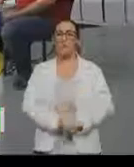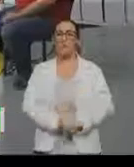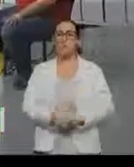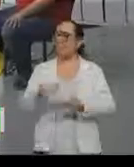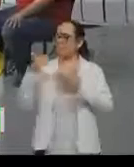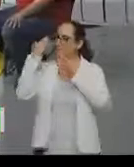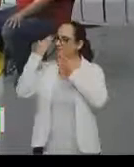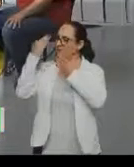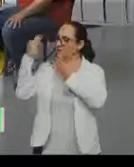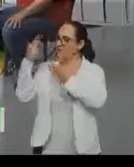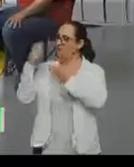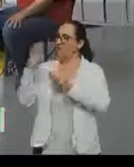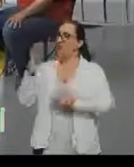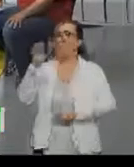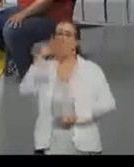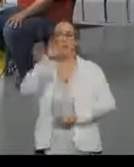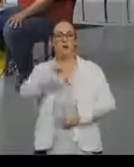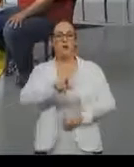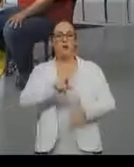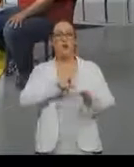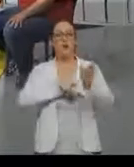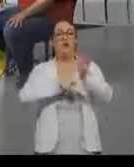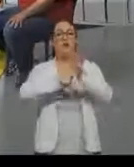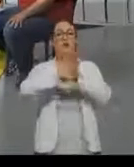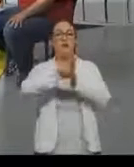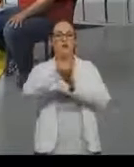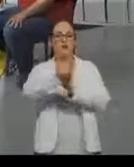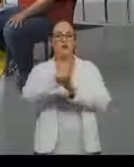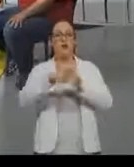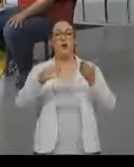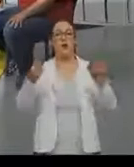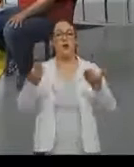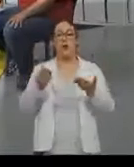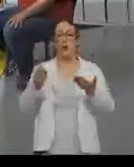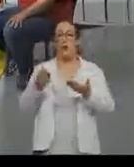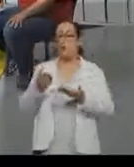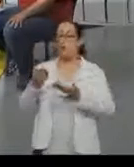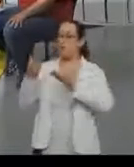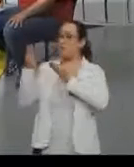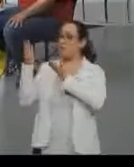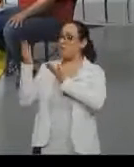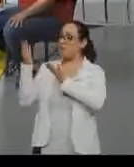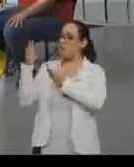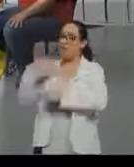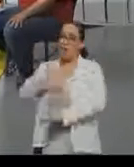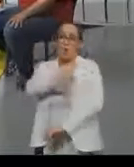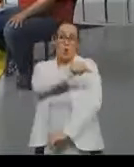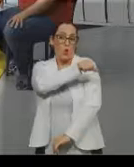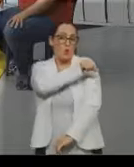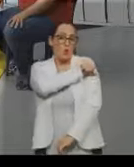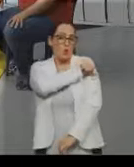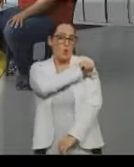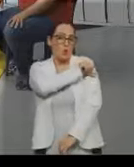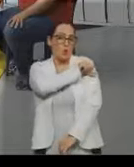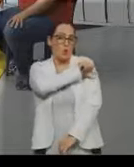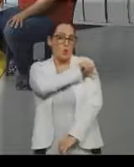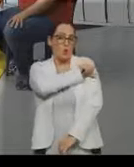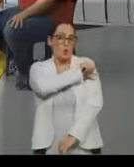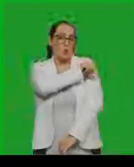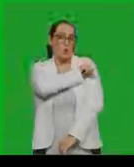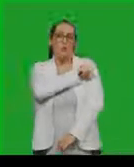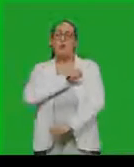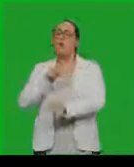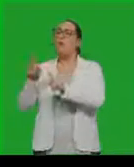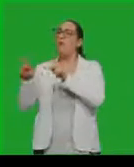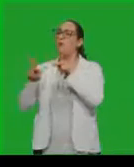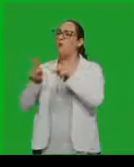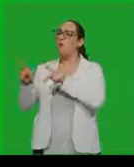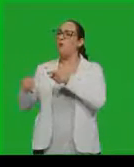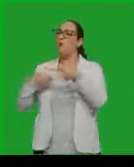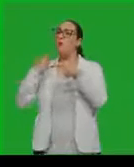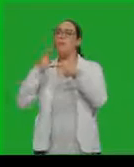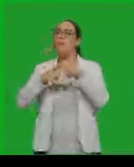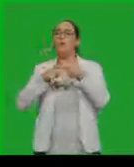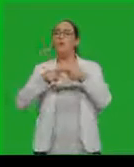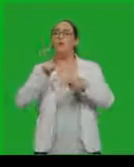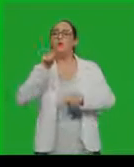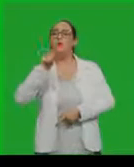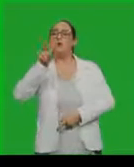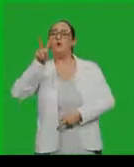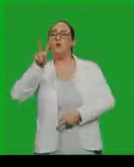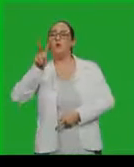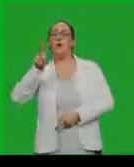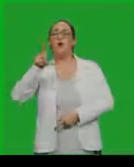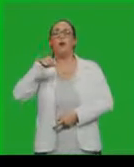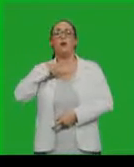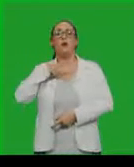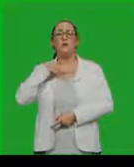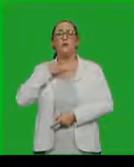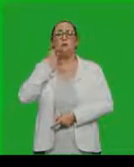obrigada. Vamos para a próxima. Nossa próxima dúvida agora é uma dúvida de 9º ano. Professor Clédson, por que Vargas teria preferido